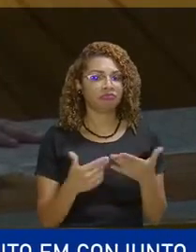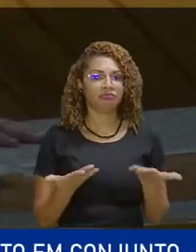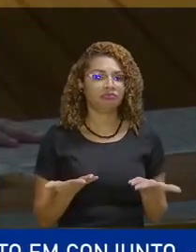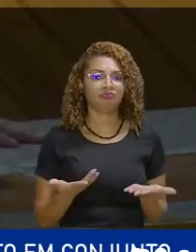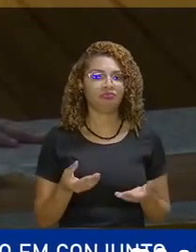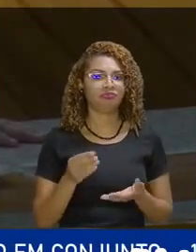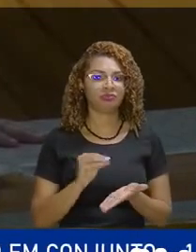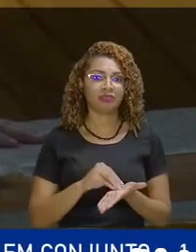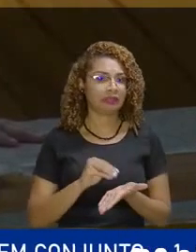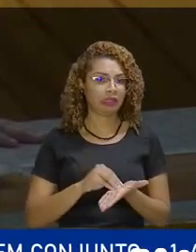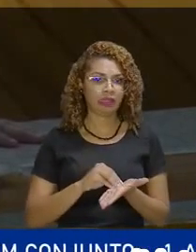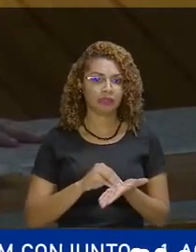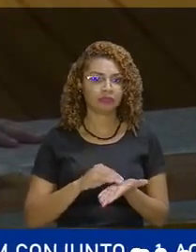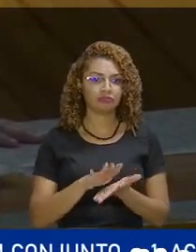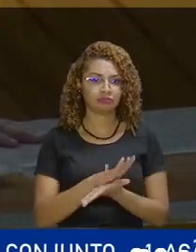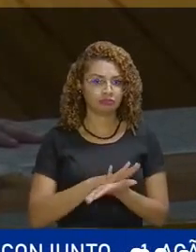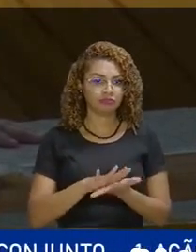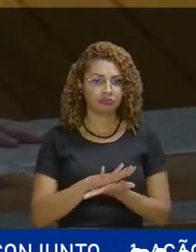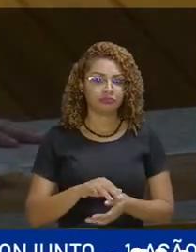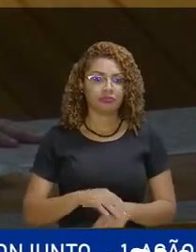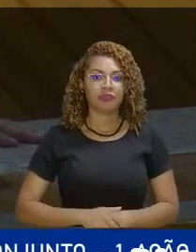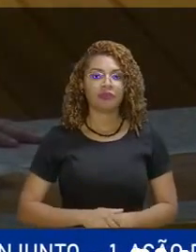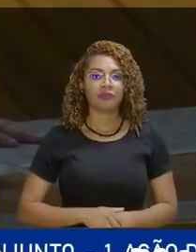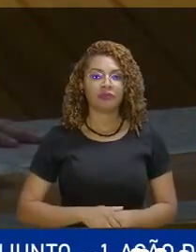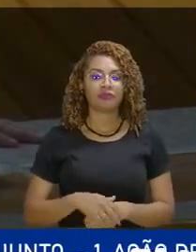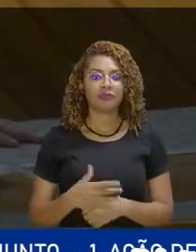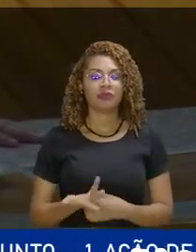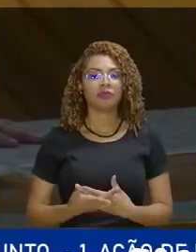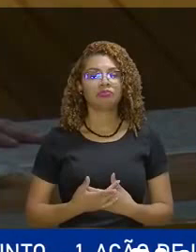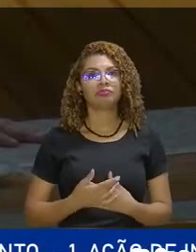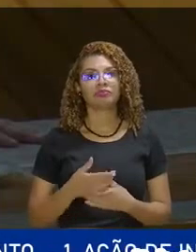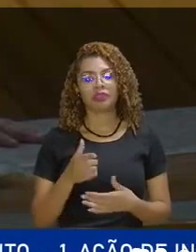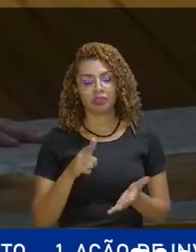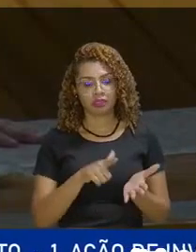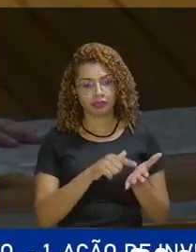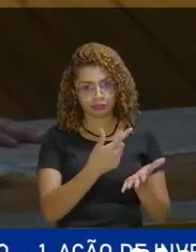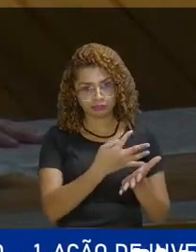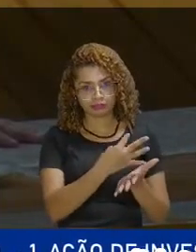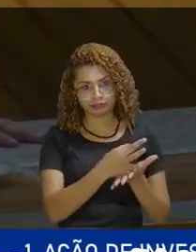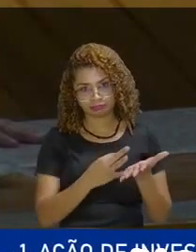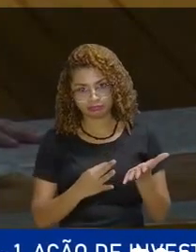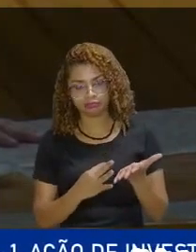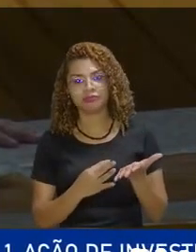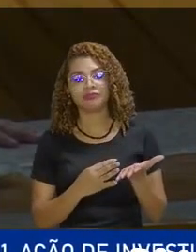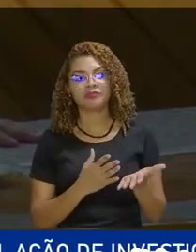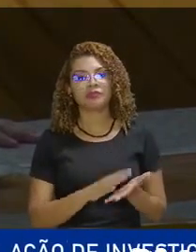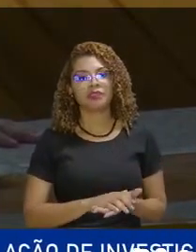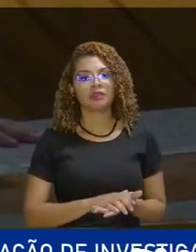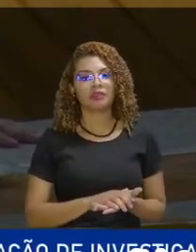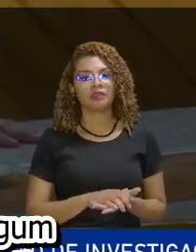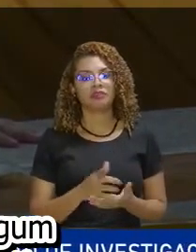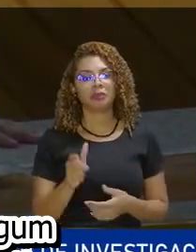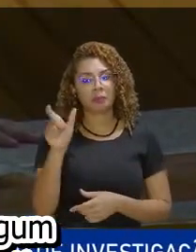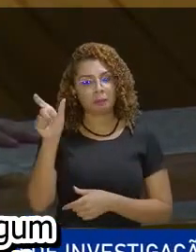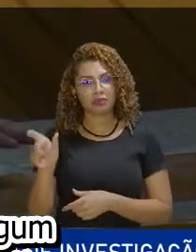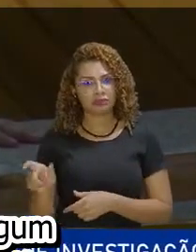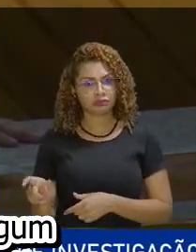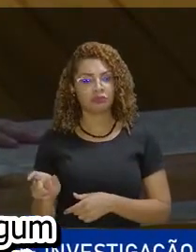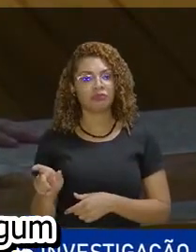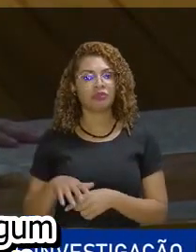finalidade? E a possibilidade que existe, em tese, de alguém